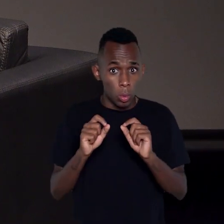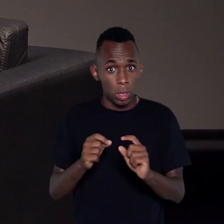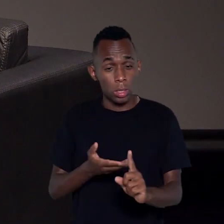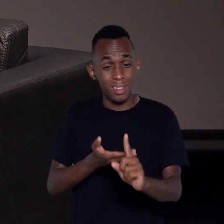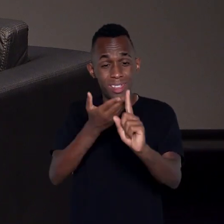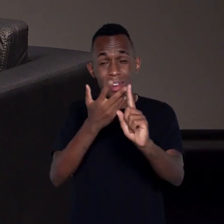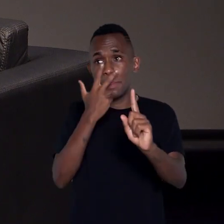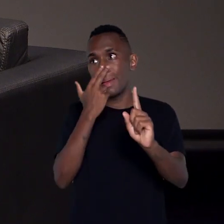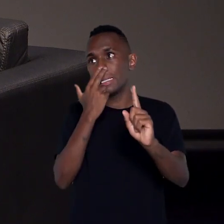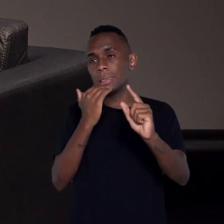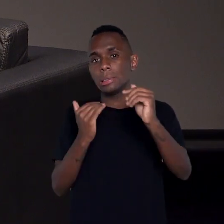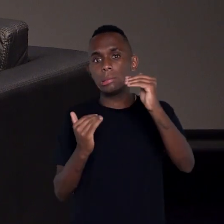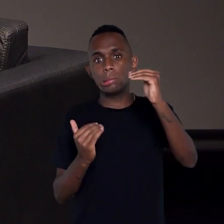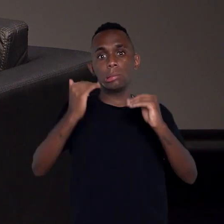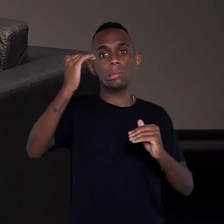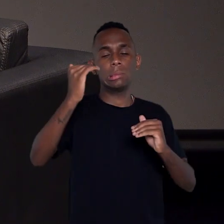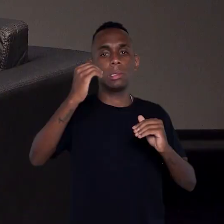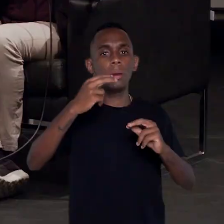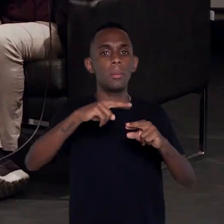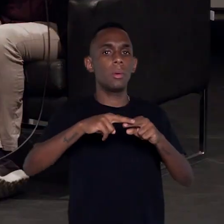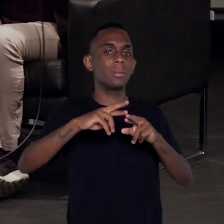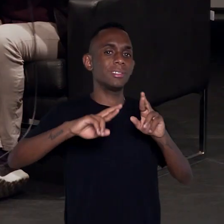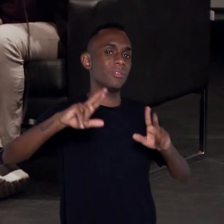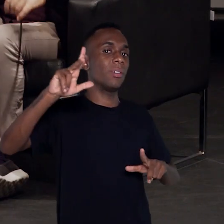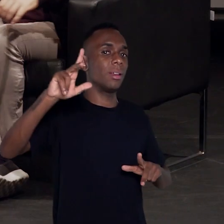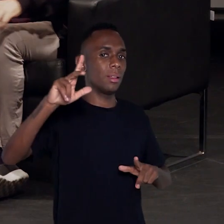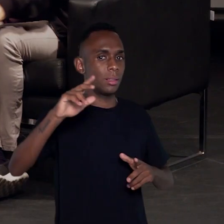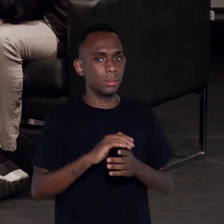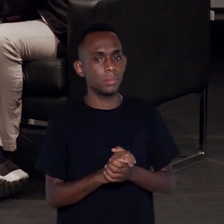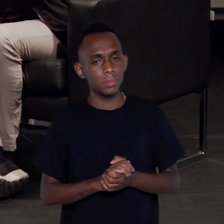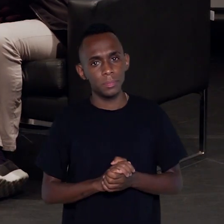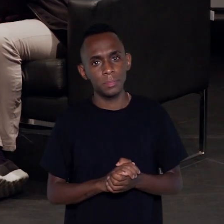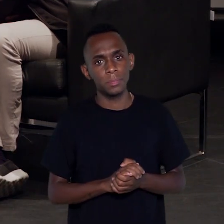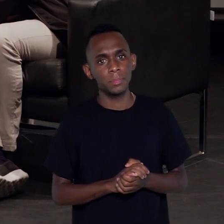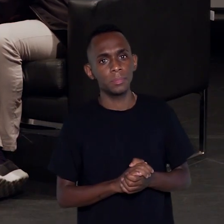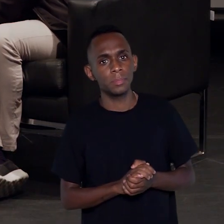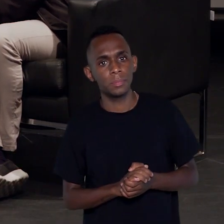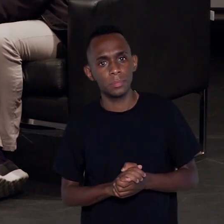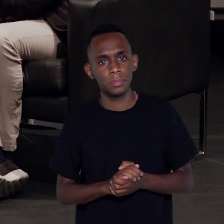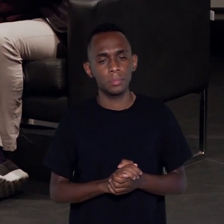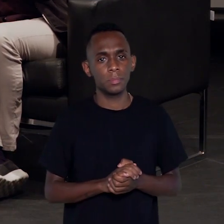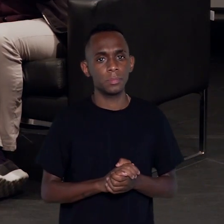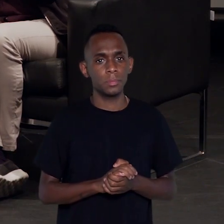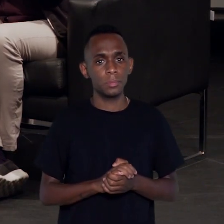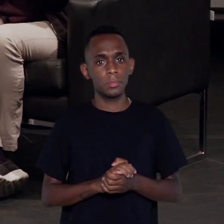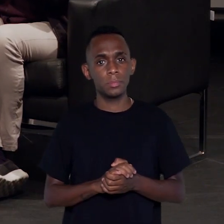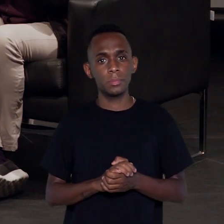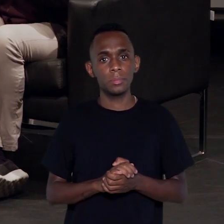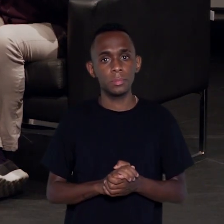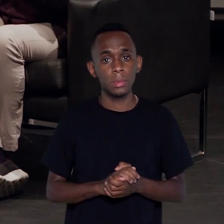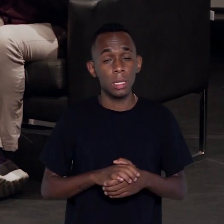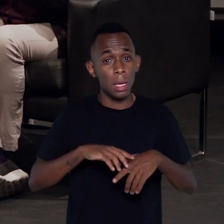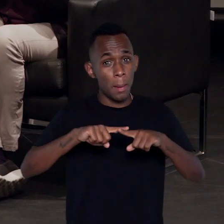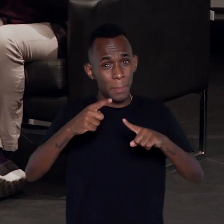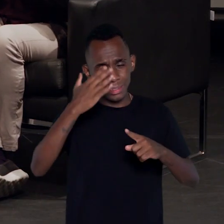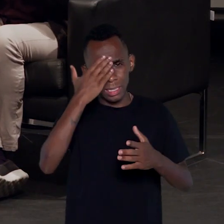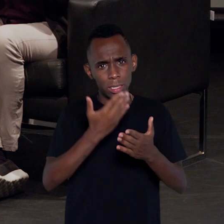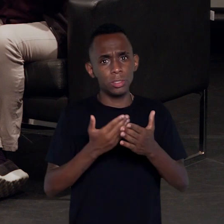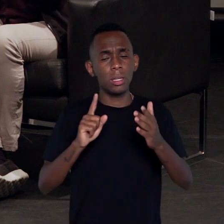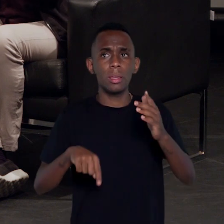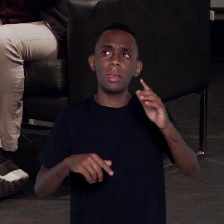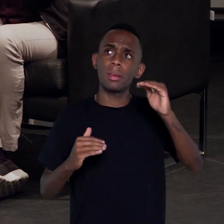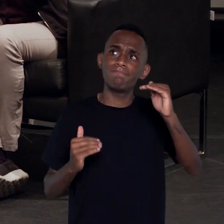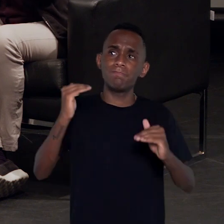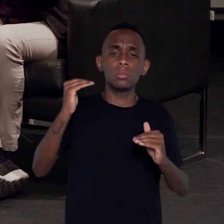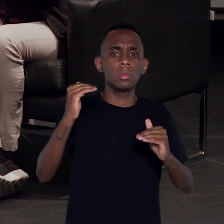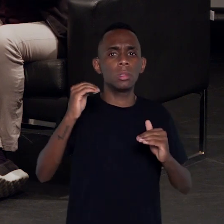numa posição desvantajosa numa relação de poder. Mas não tem aí uma questão da alteridade? Mas nesse caso a alteridade